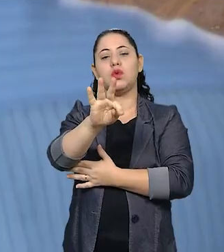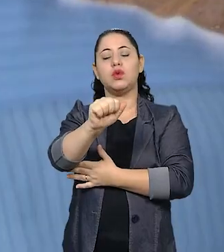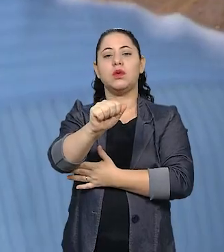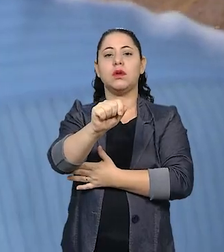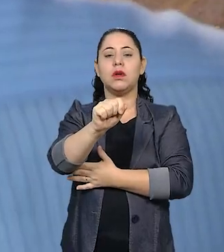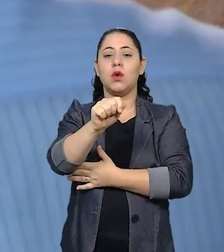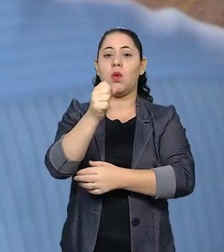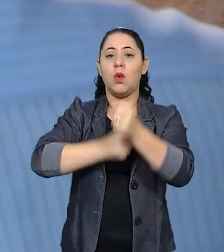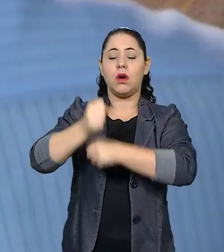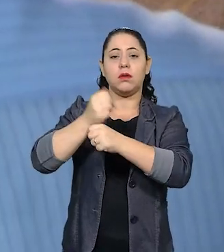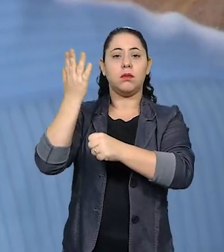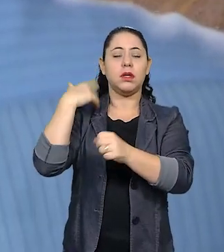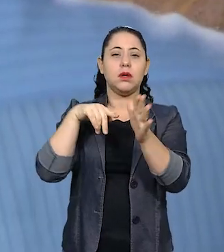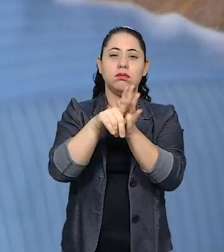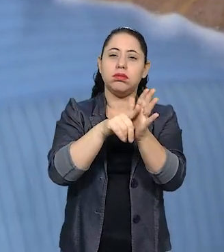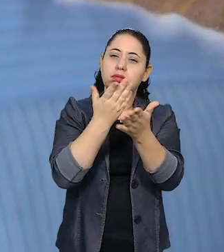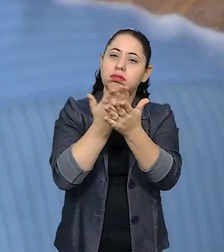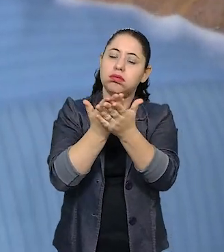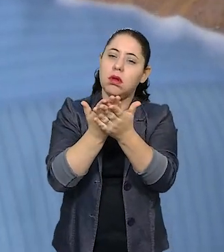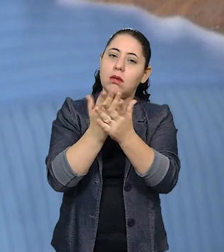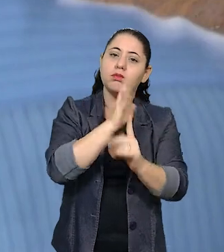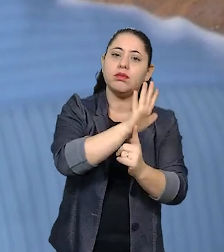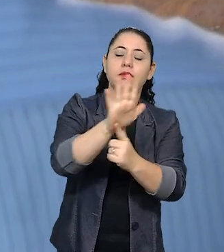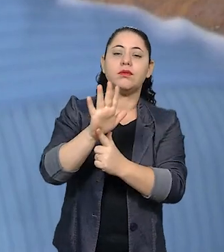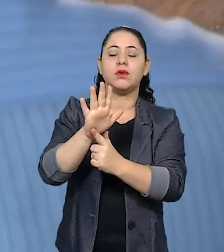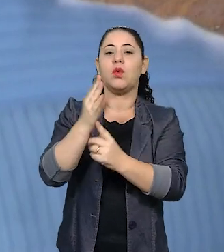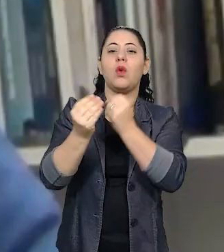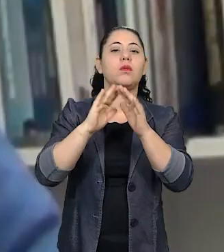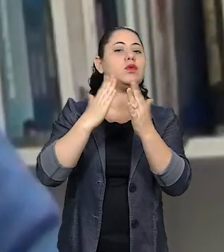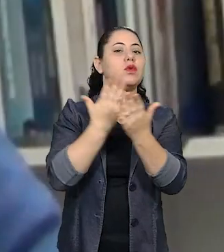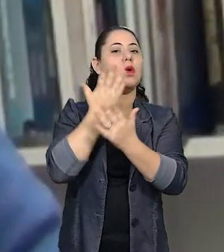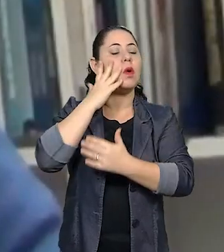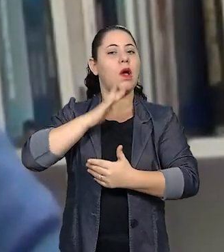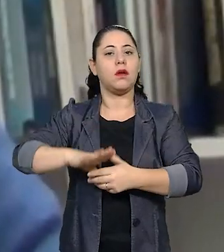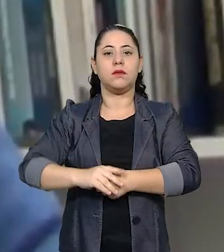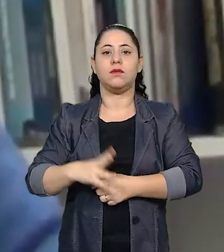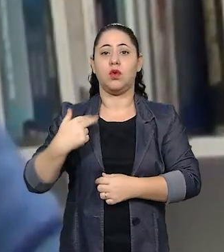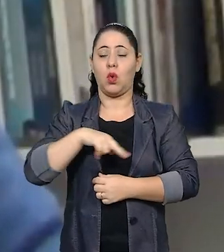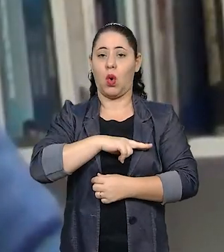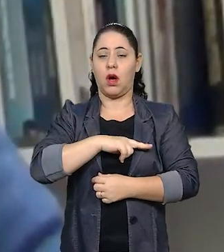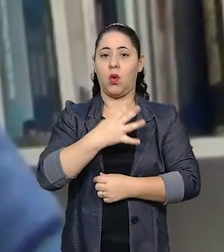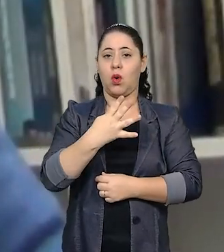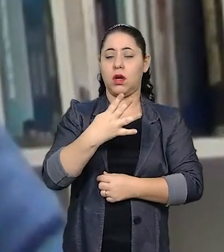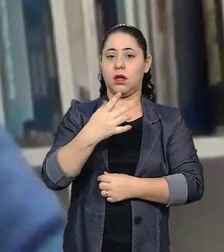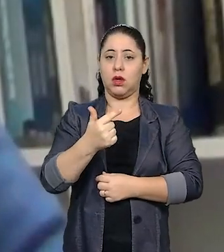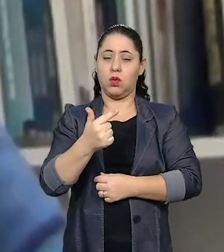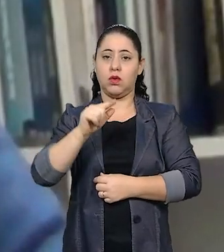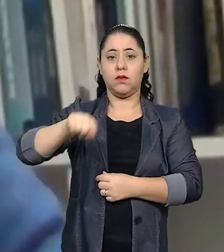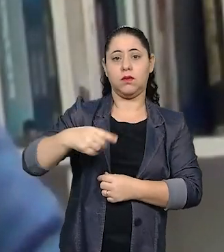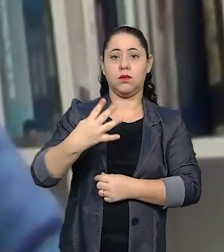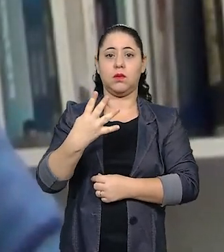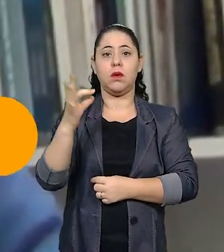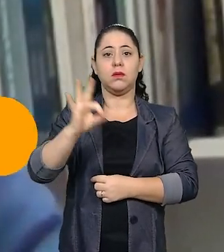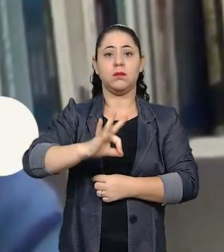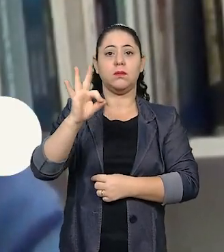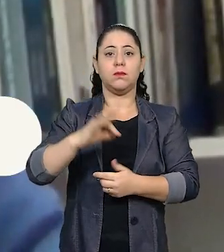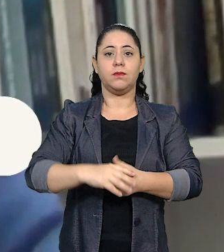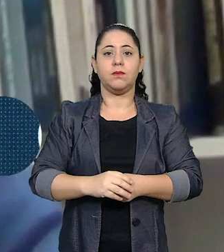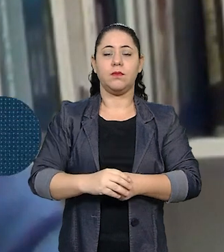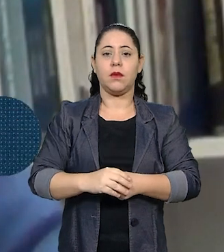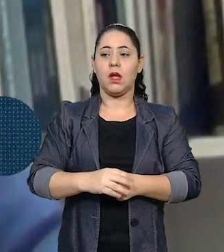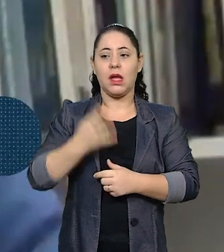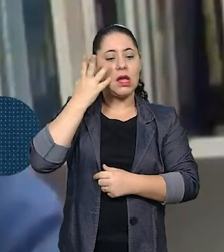com a especialista em educação infantil da Fundação Maria Cecília Souto Vidigal, que no ano passado divulgou um estudo sobre a situação